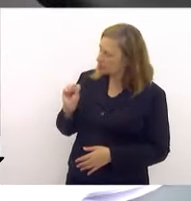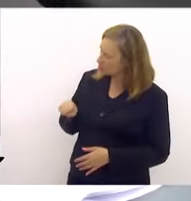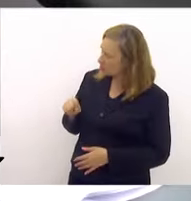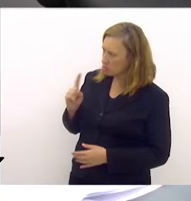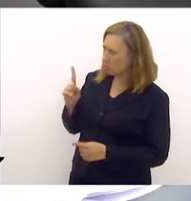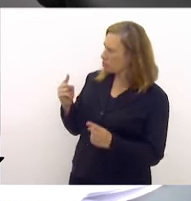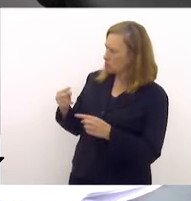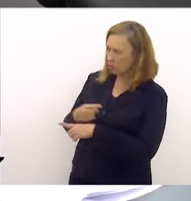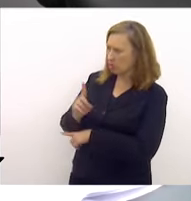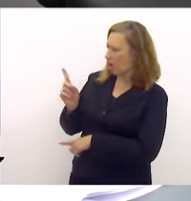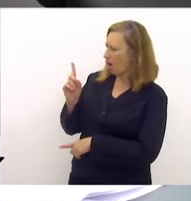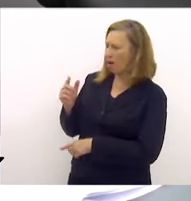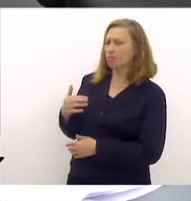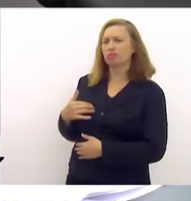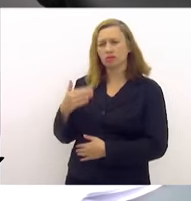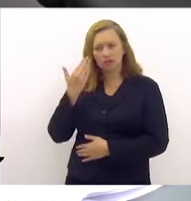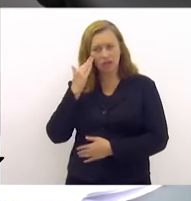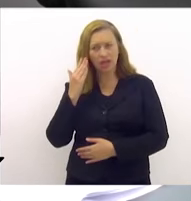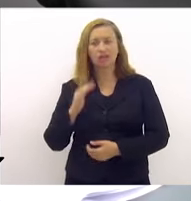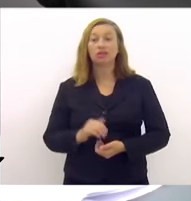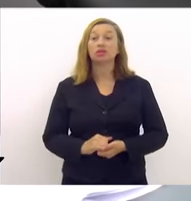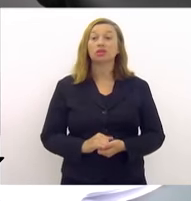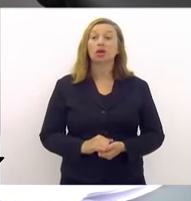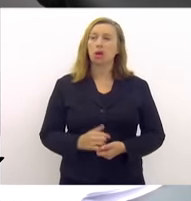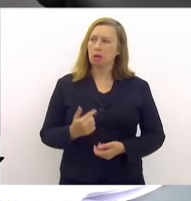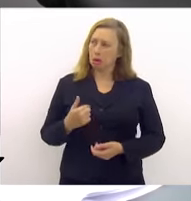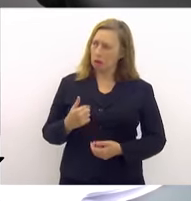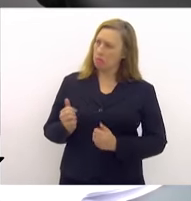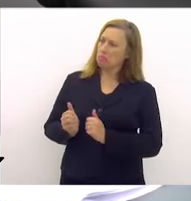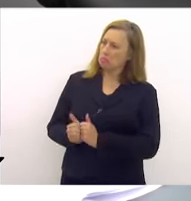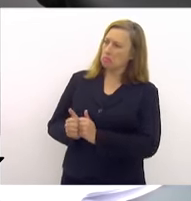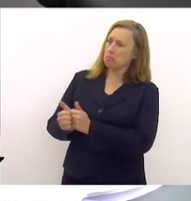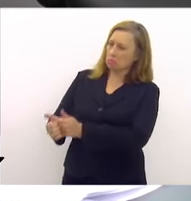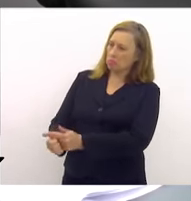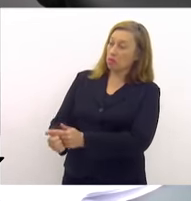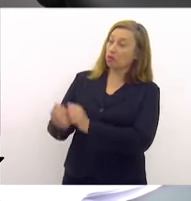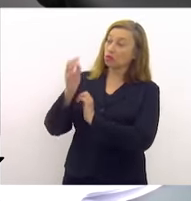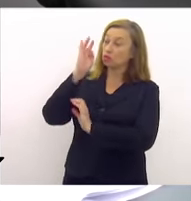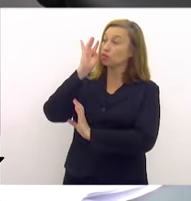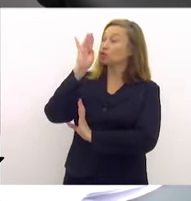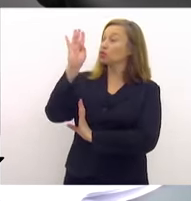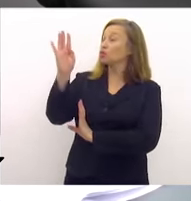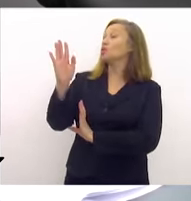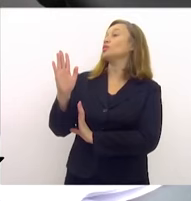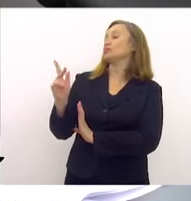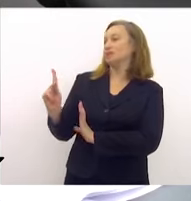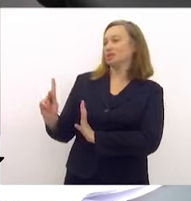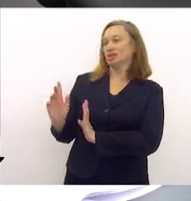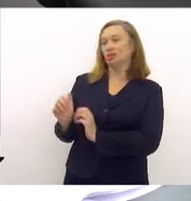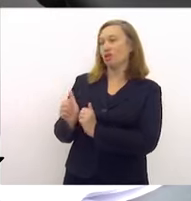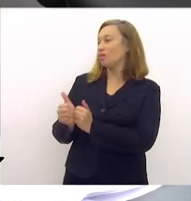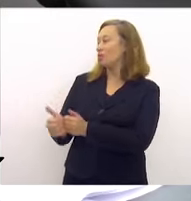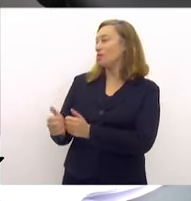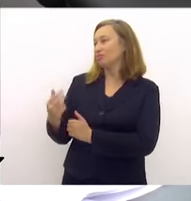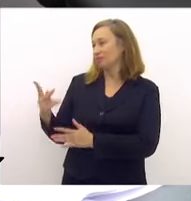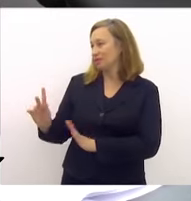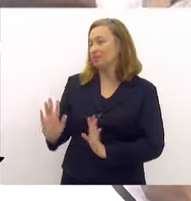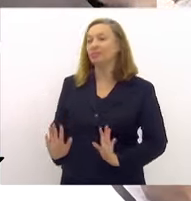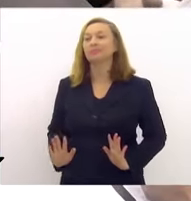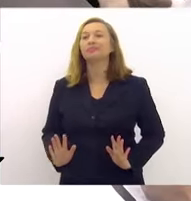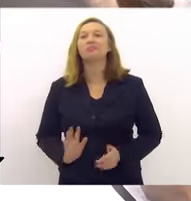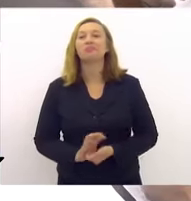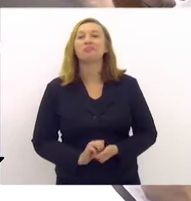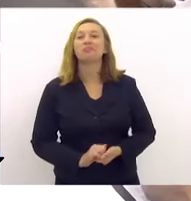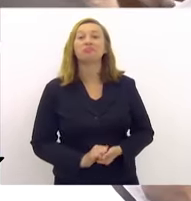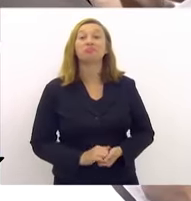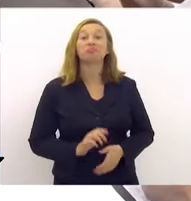de Vossa Excelência. Eu embarco nesses sonhos. Eu sempre embarco. Sonho é sempre bom de embarcar.